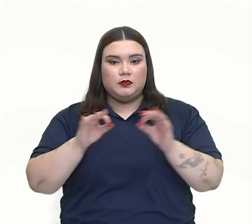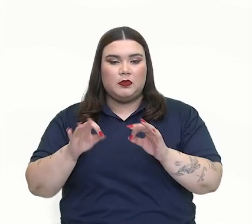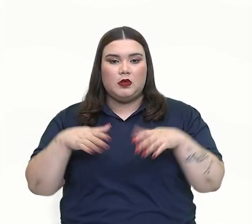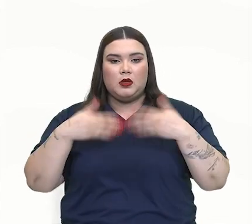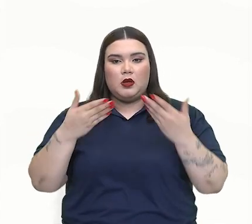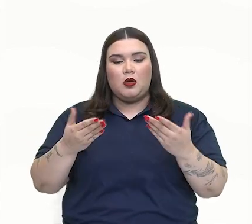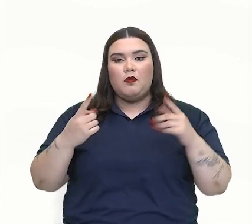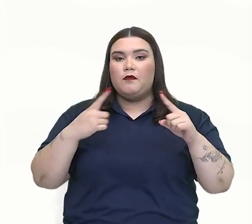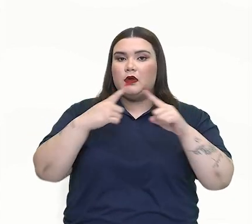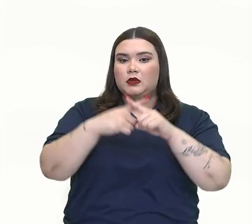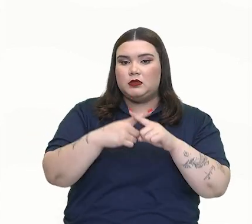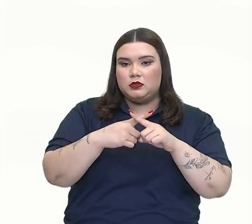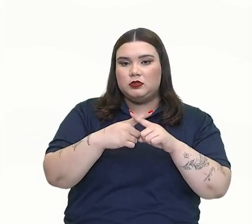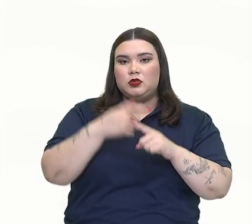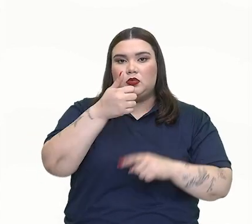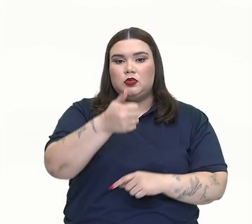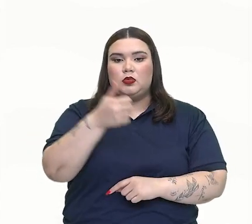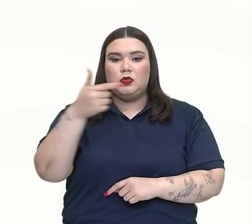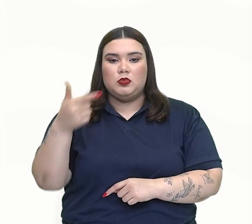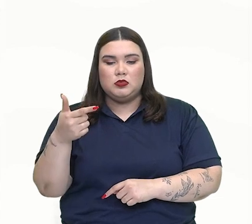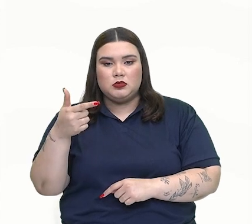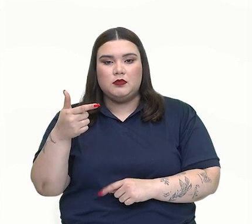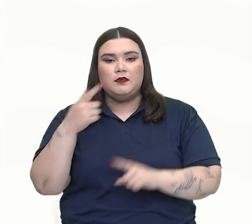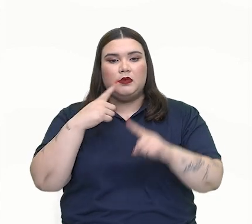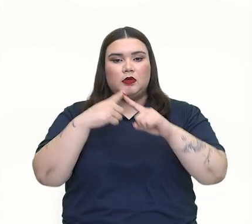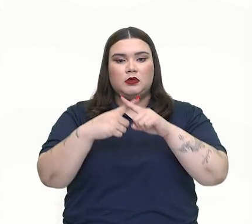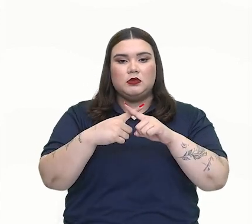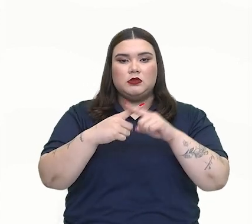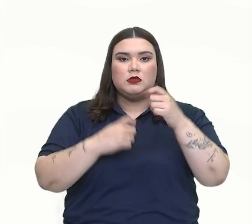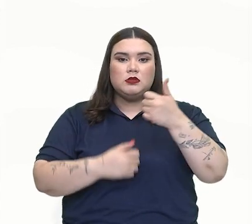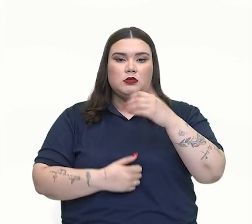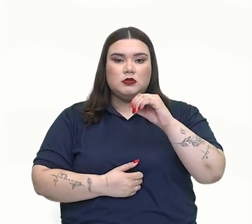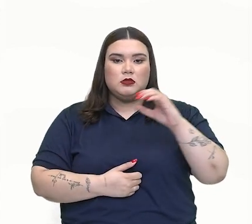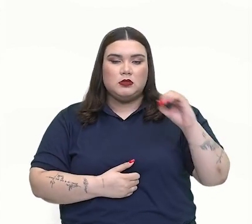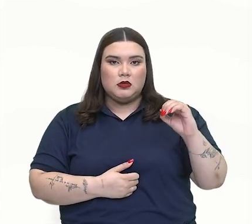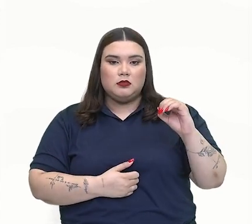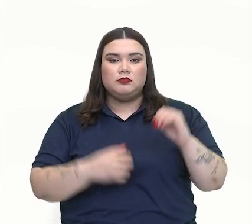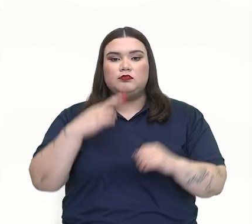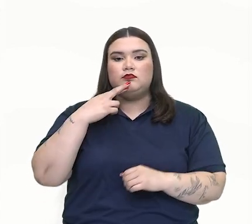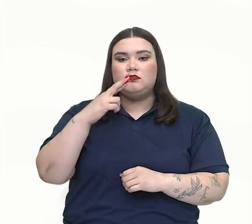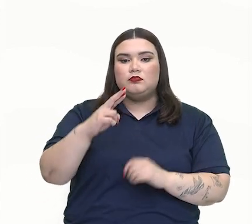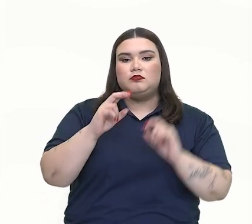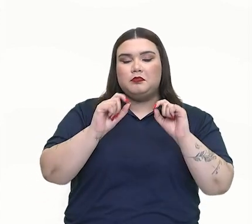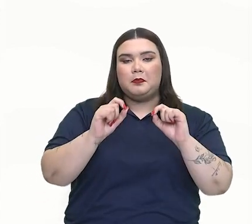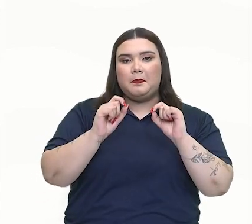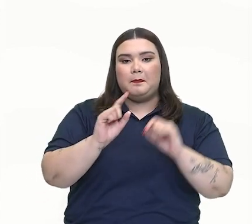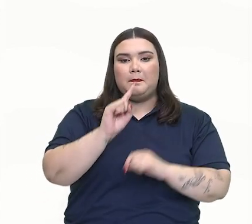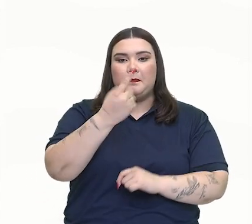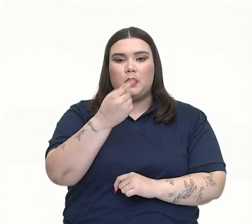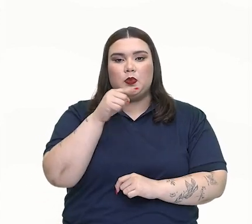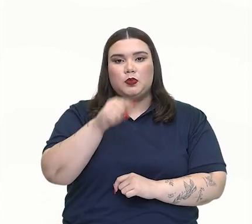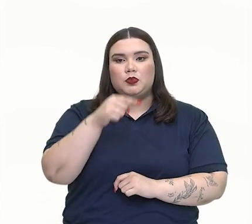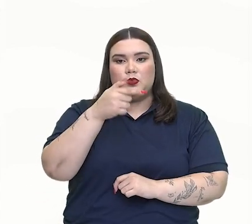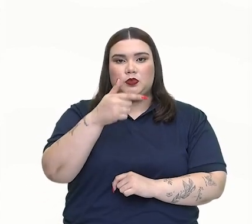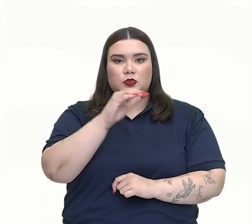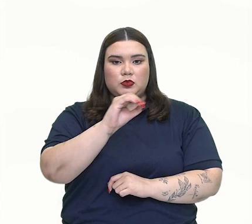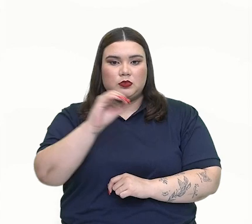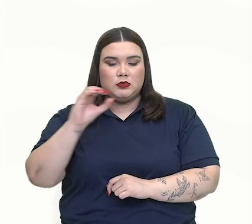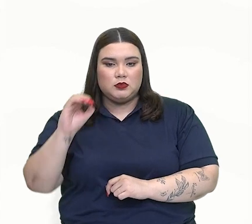caso, basta eu multiplicar 12 vezes 100. 12 vezes 100 é igual a